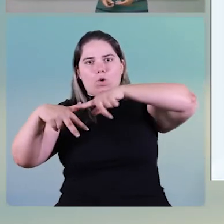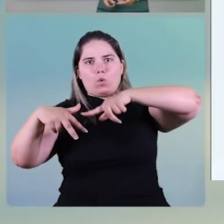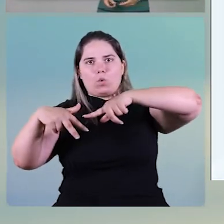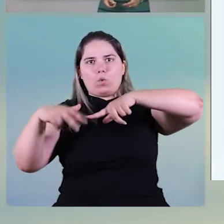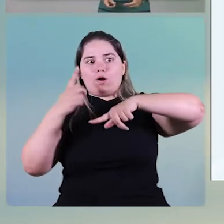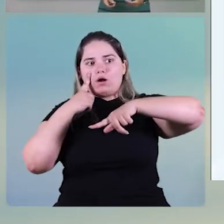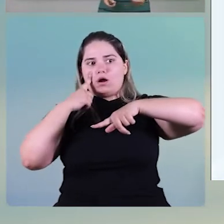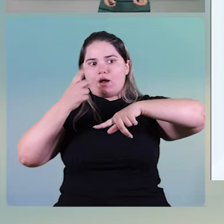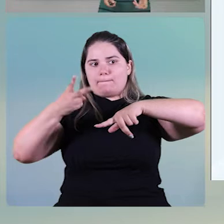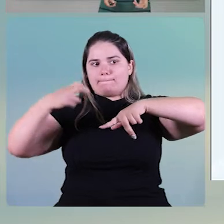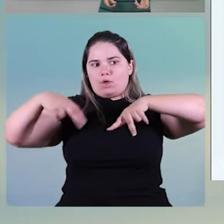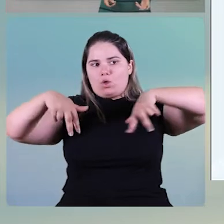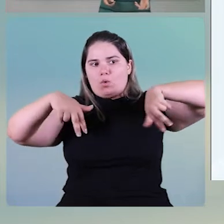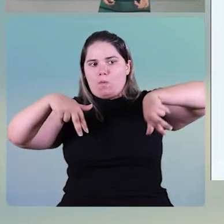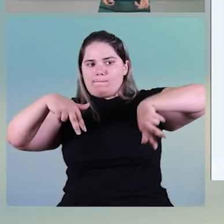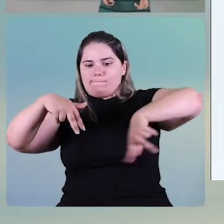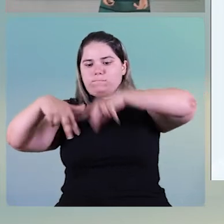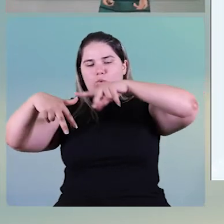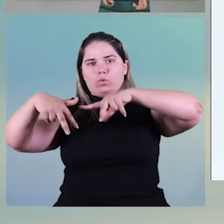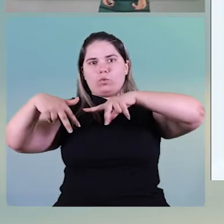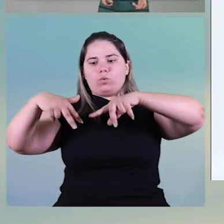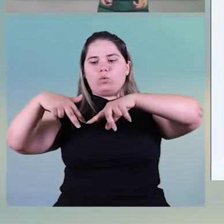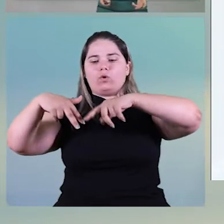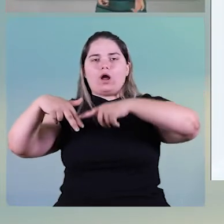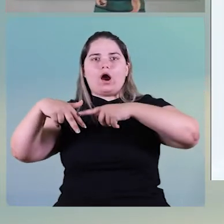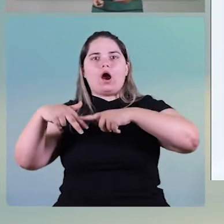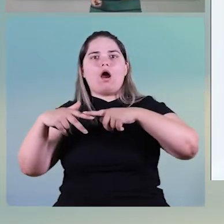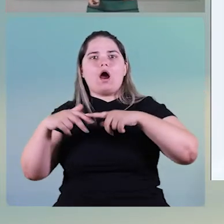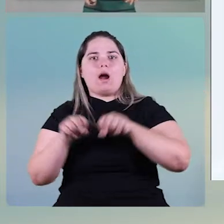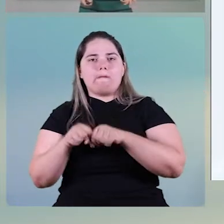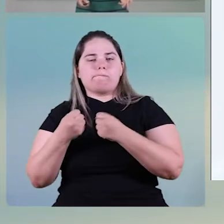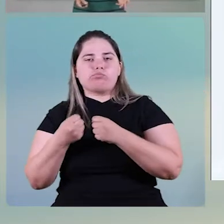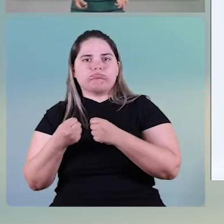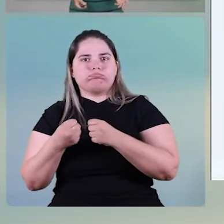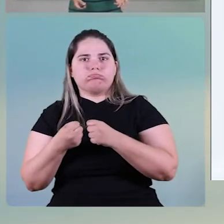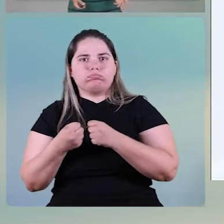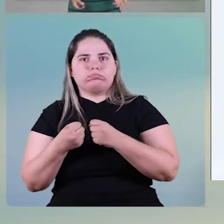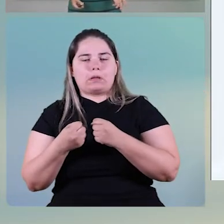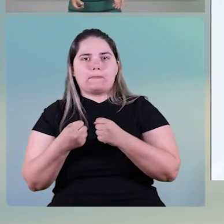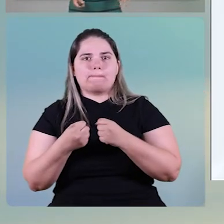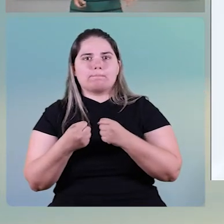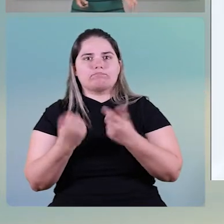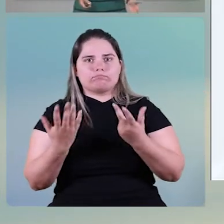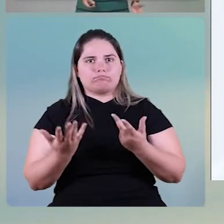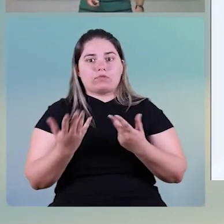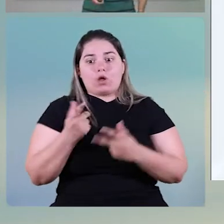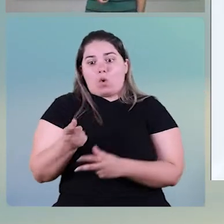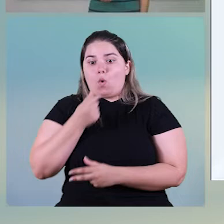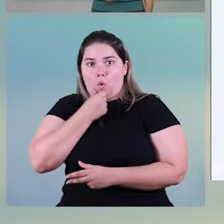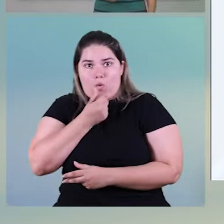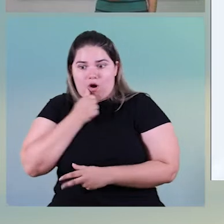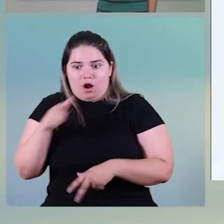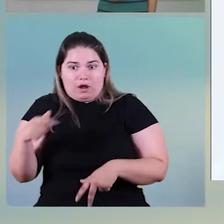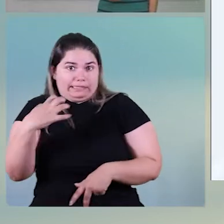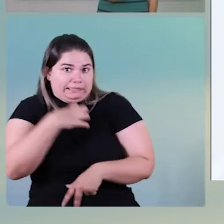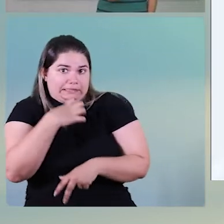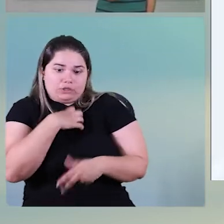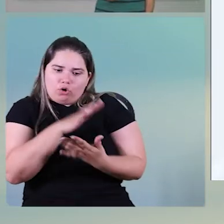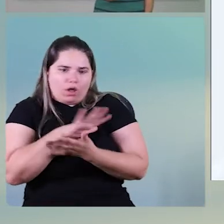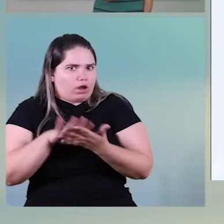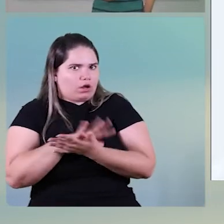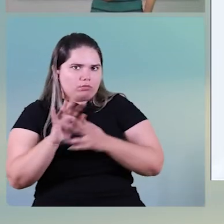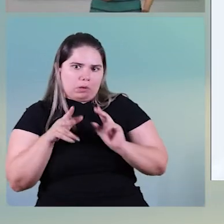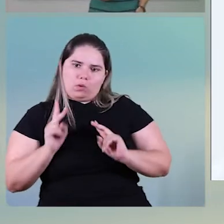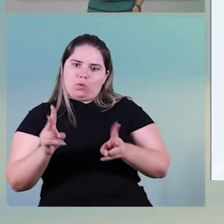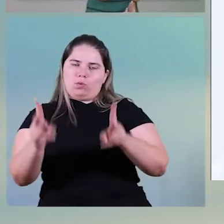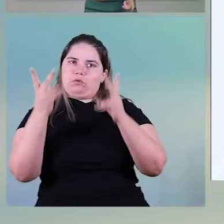oponente acabou não sentindo nenhum efeito. Porém, a reação quebrou a perna do lutador brasileiro Anderson